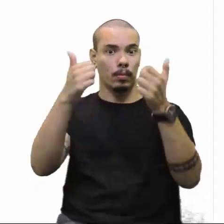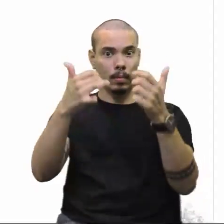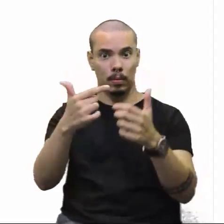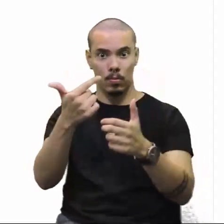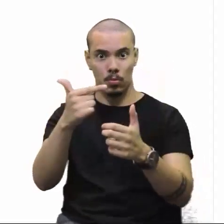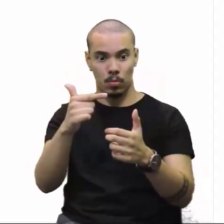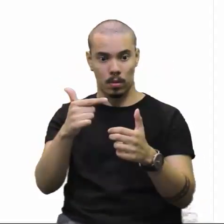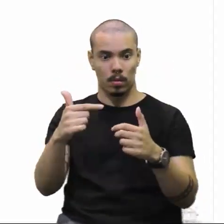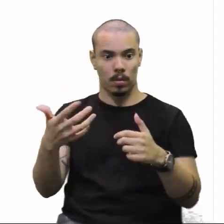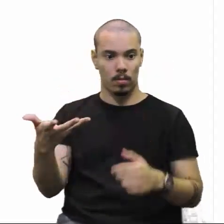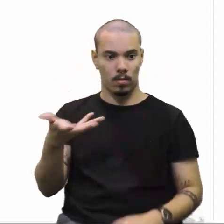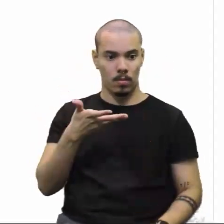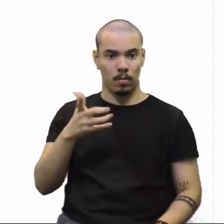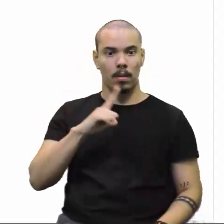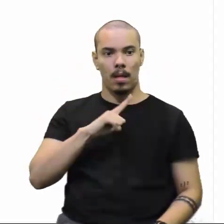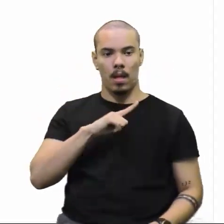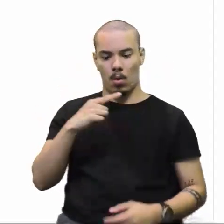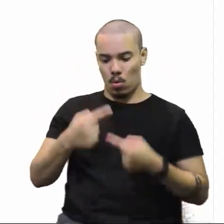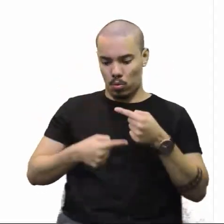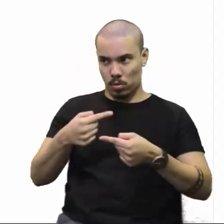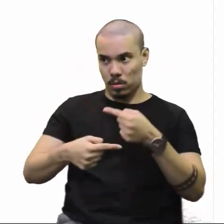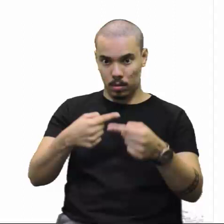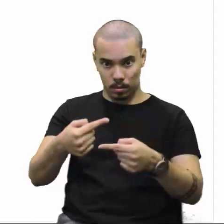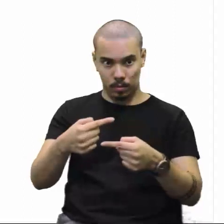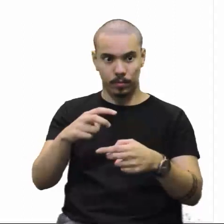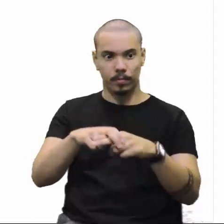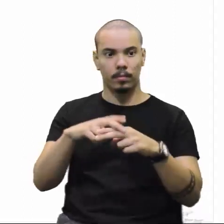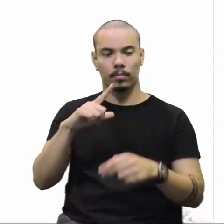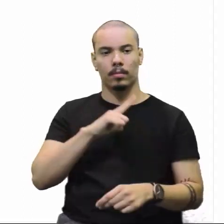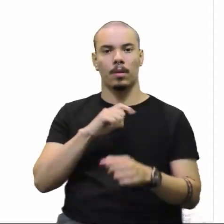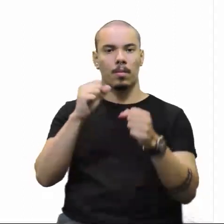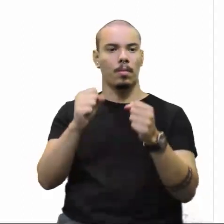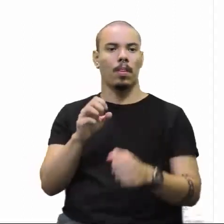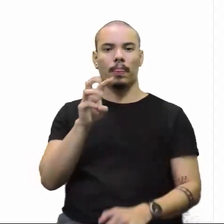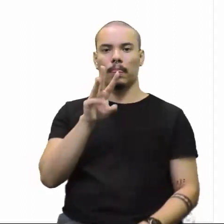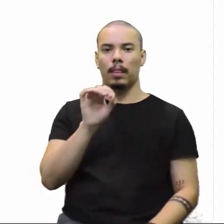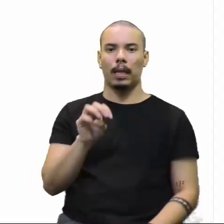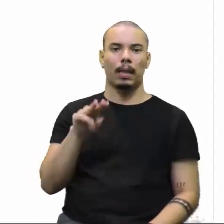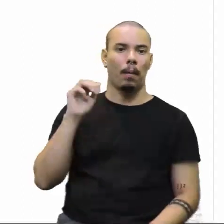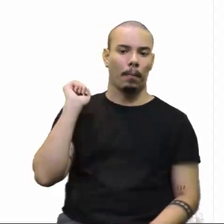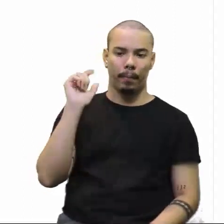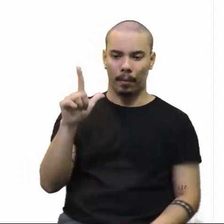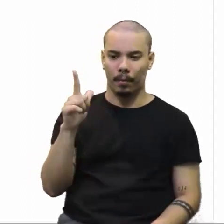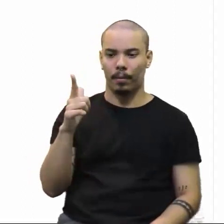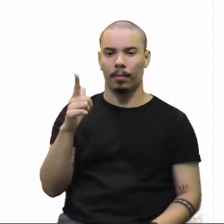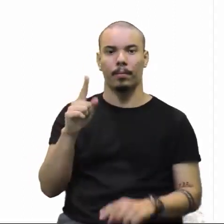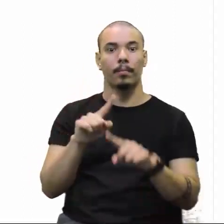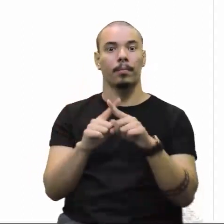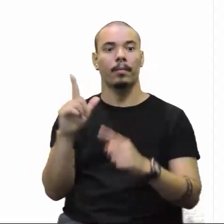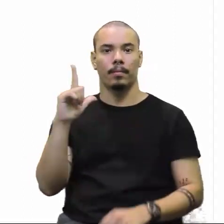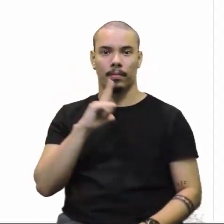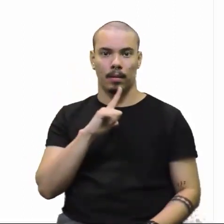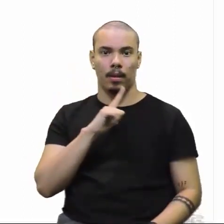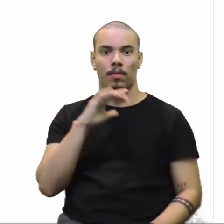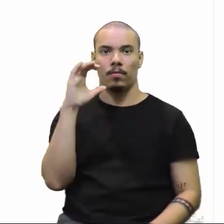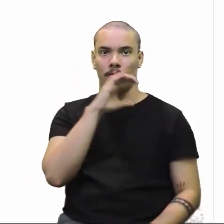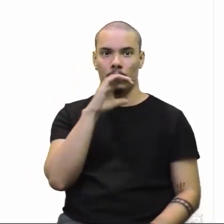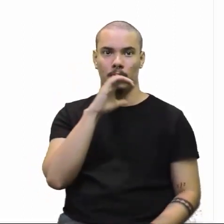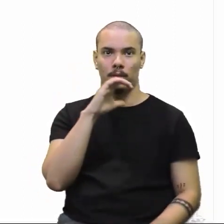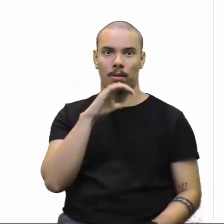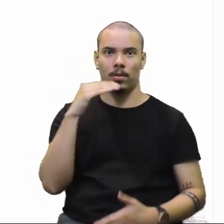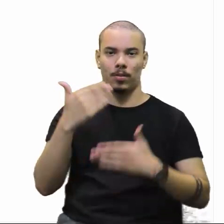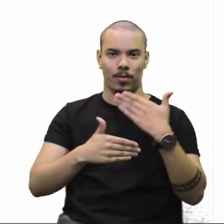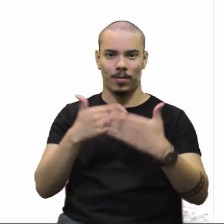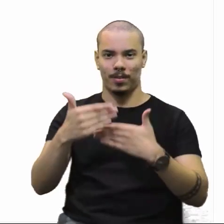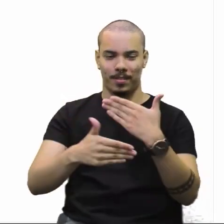movimento é constante, né? Então, Justamente. a velocidade certa que pode ser 30 mil km por segundo, mas está em velocidade constante.